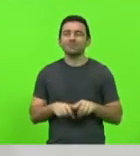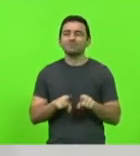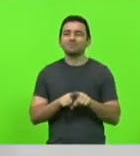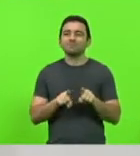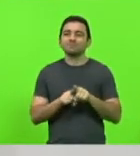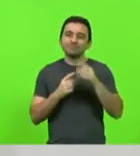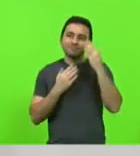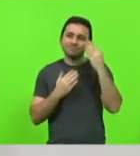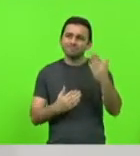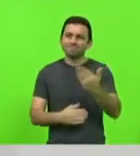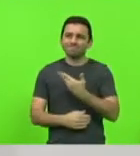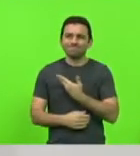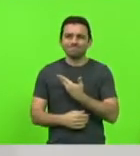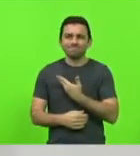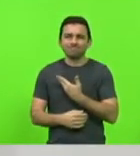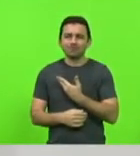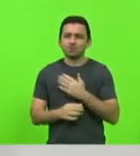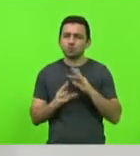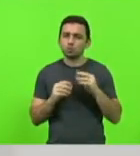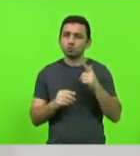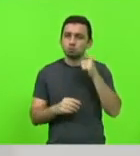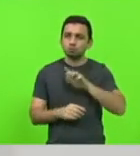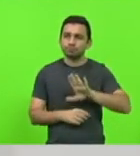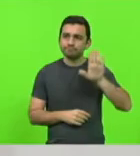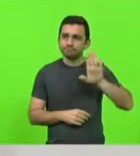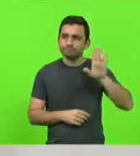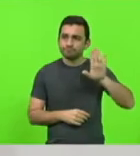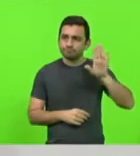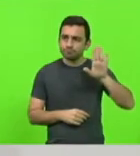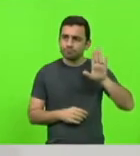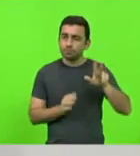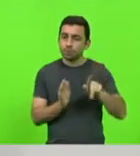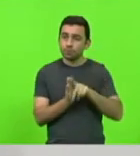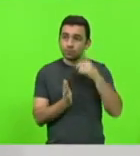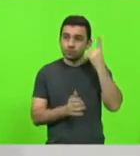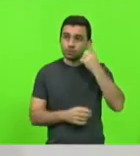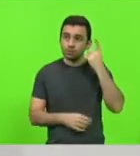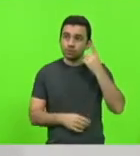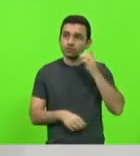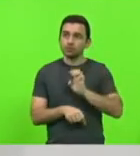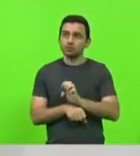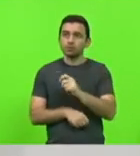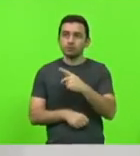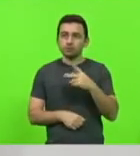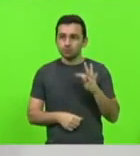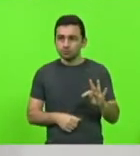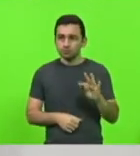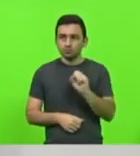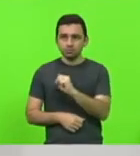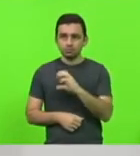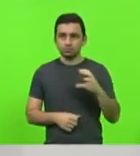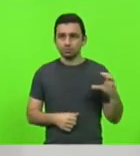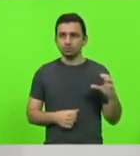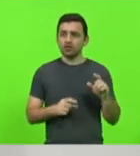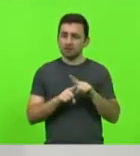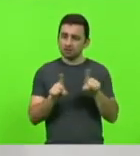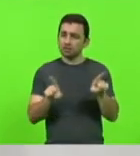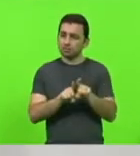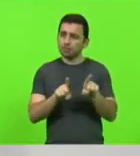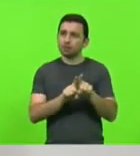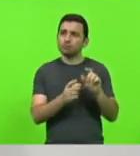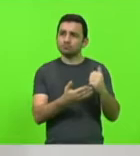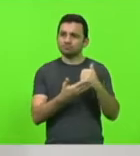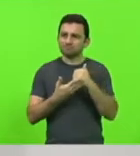e companheiras que foram candidatos e candidatas a deputados estaduais pelo PT em Santa Catarina, que também contribuíram de